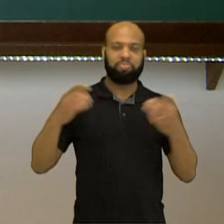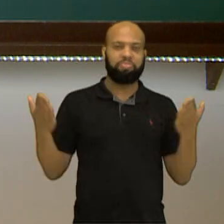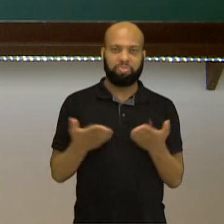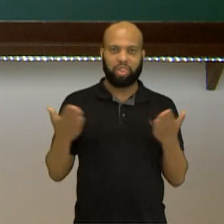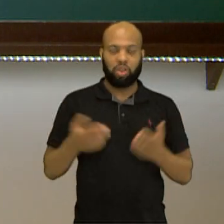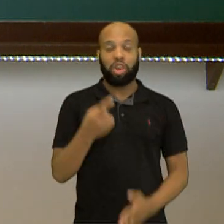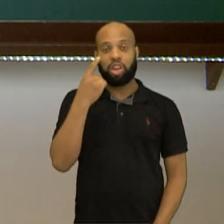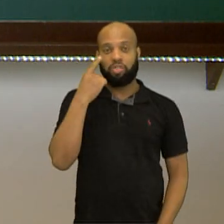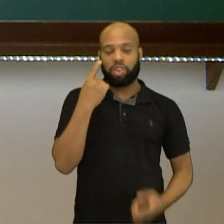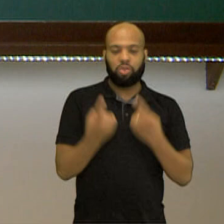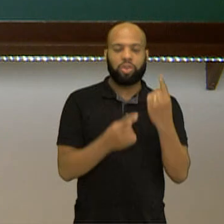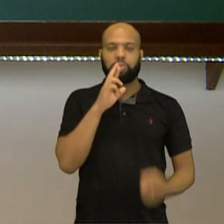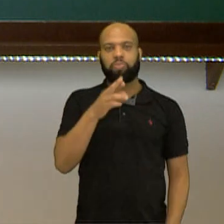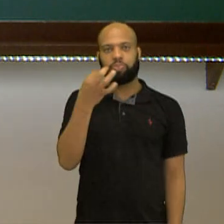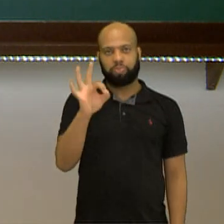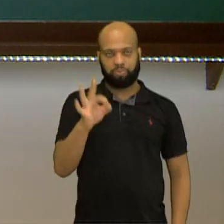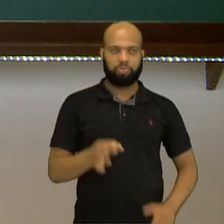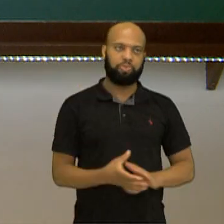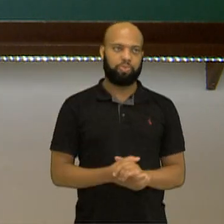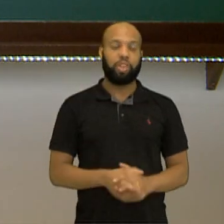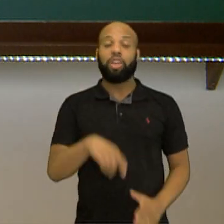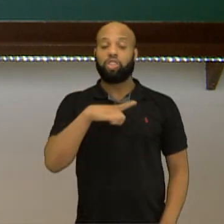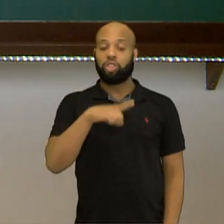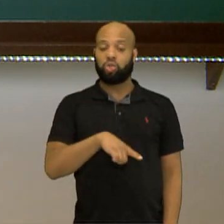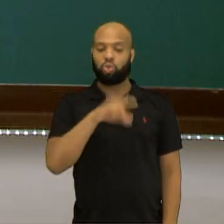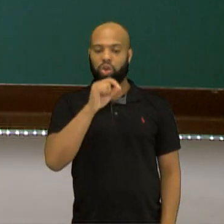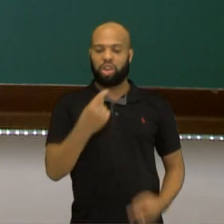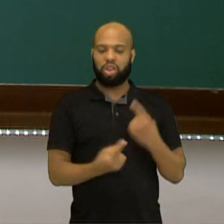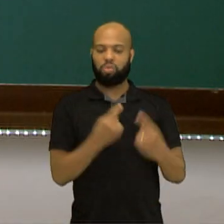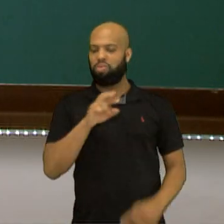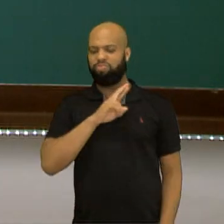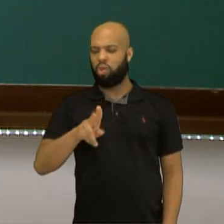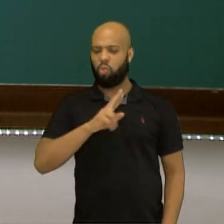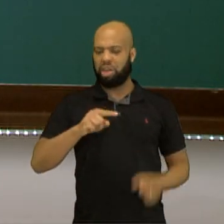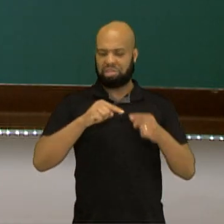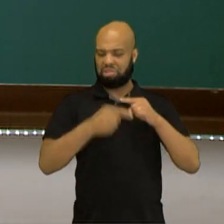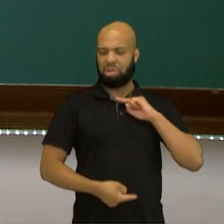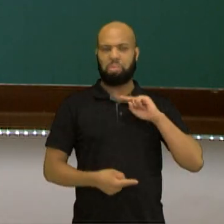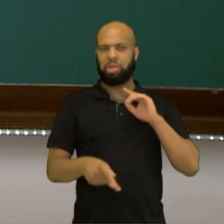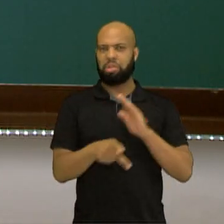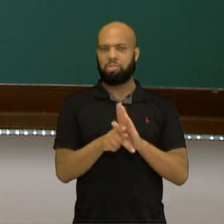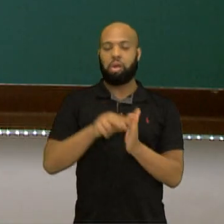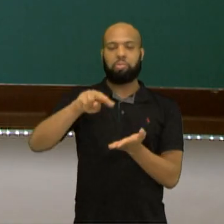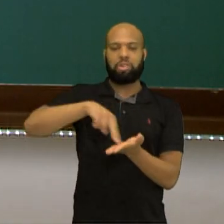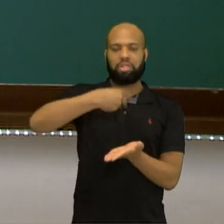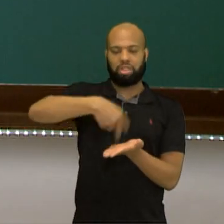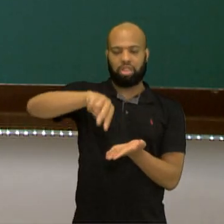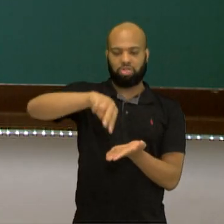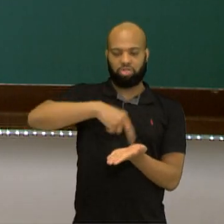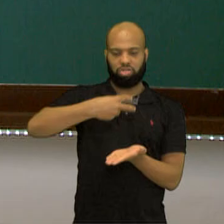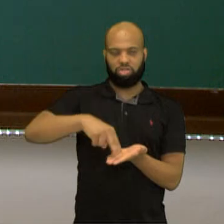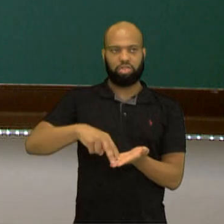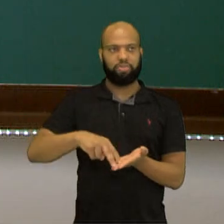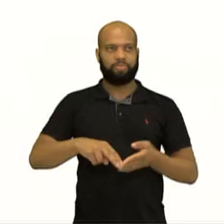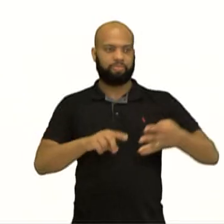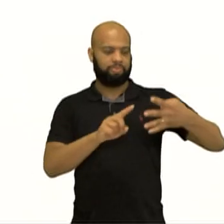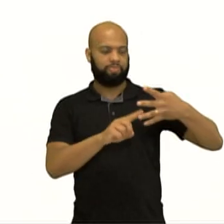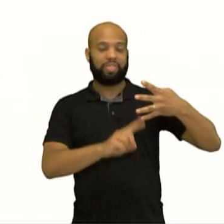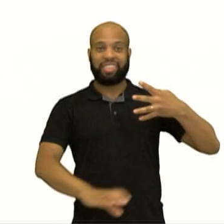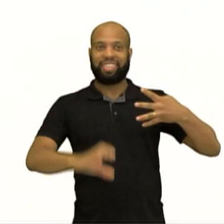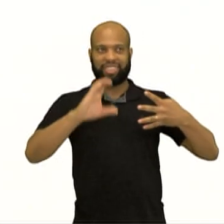Retornamos e vamos ver a resposta correta. Então, qual que não corresponde à estrutura de um skate? É a letra